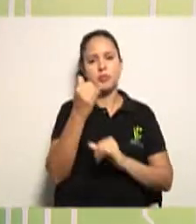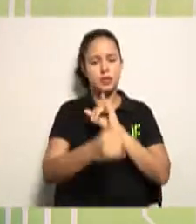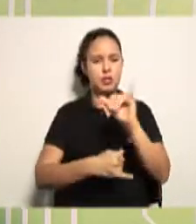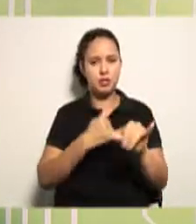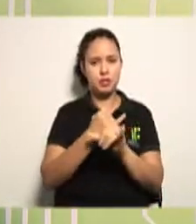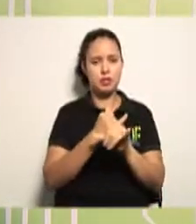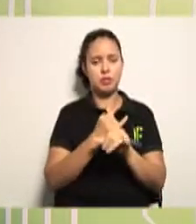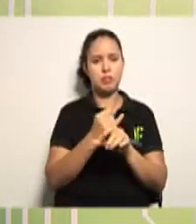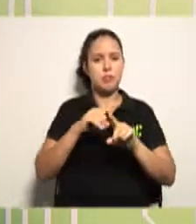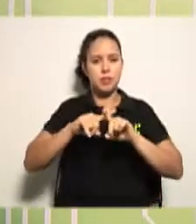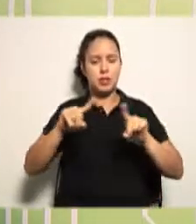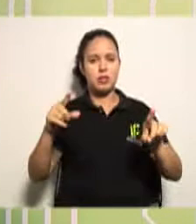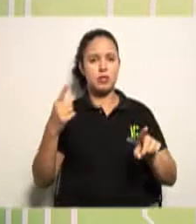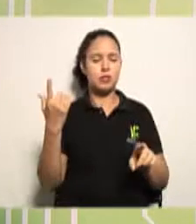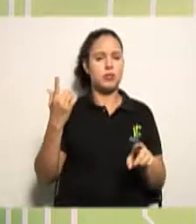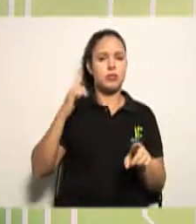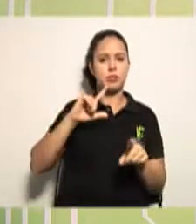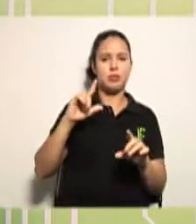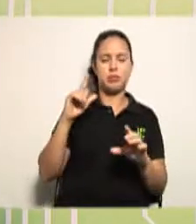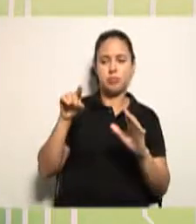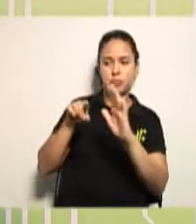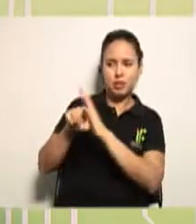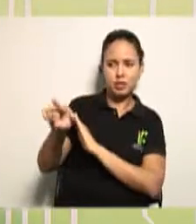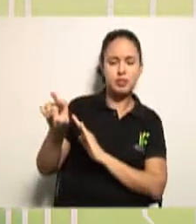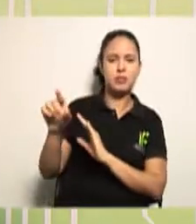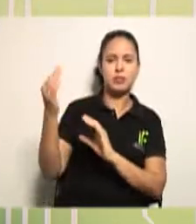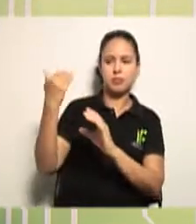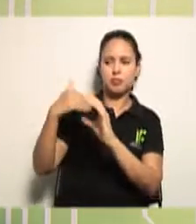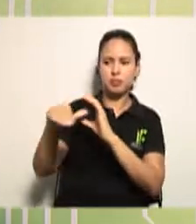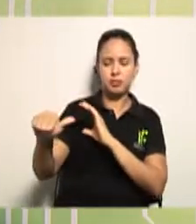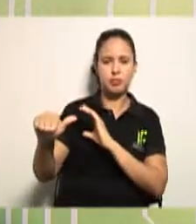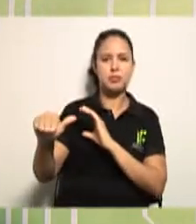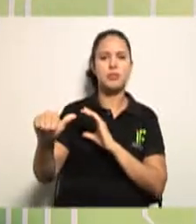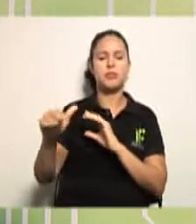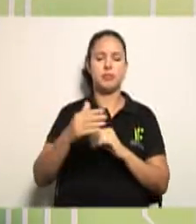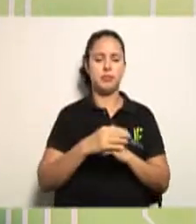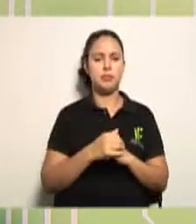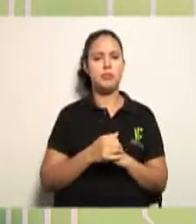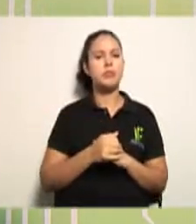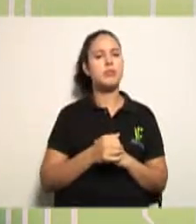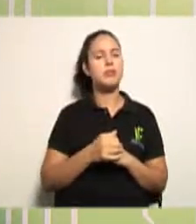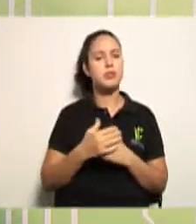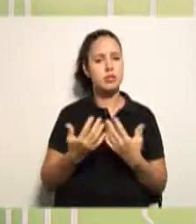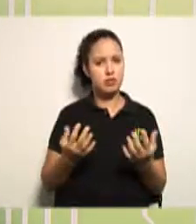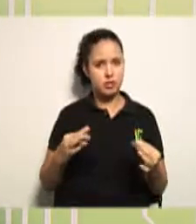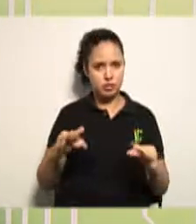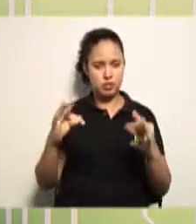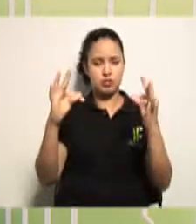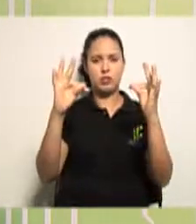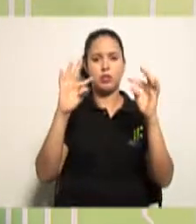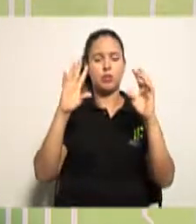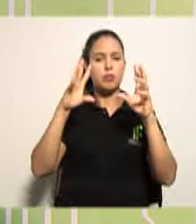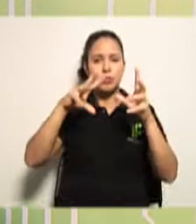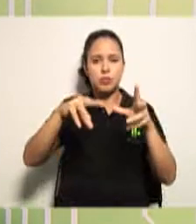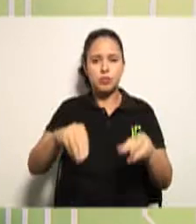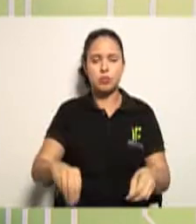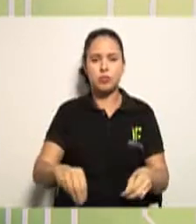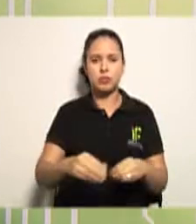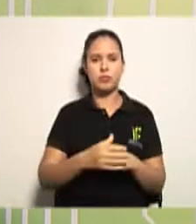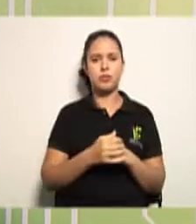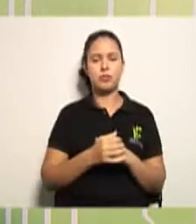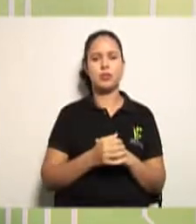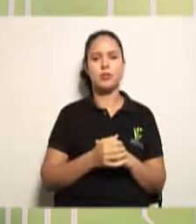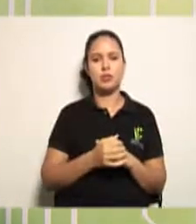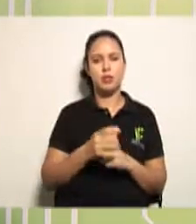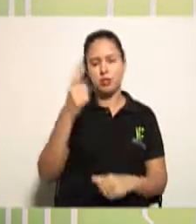alguém, utilizo o meu celular e a tecnologia, quando a gente fala recursos tecnológicos, são todos aparatos, não é só, muitas vezes a gente